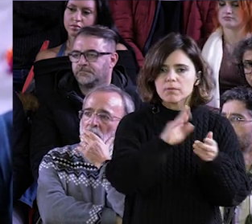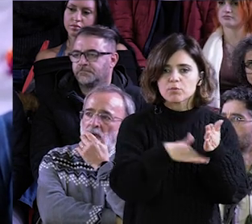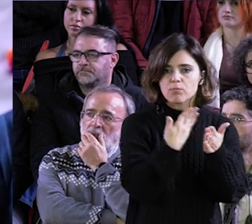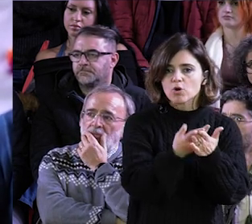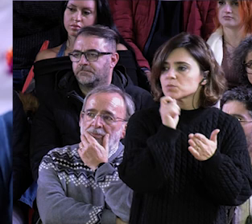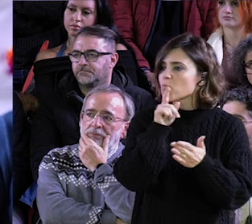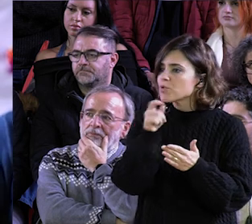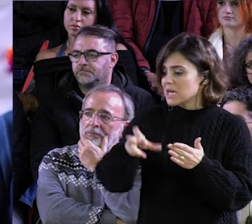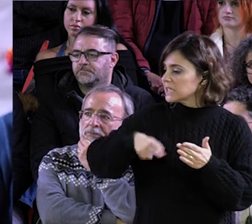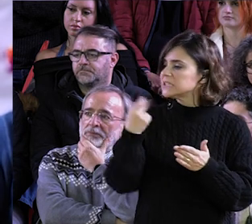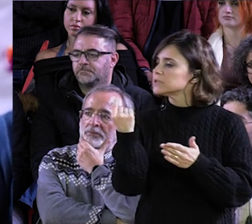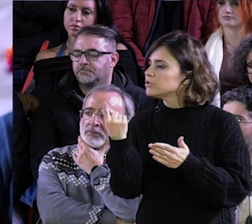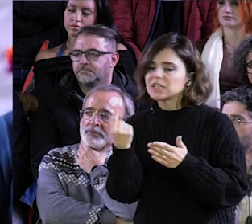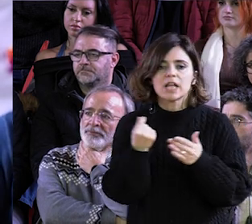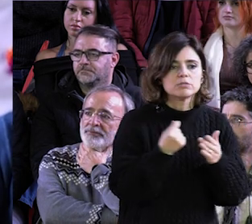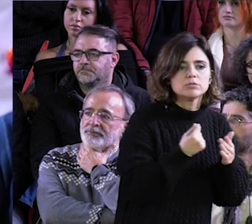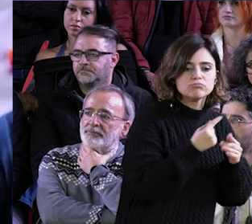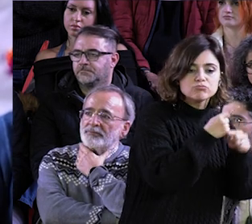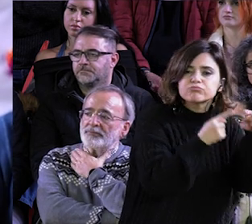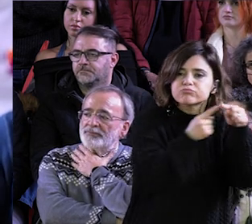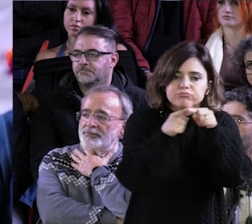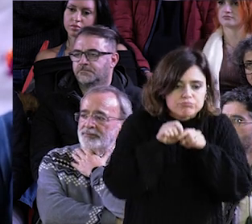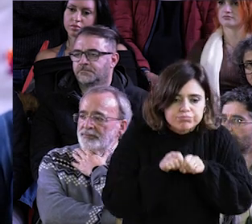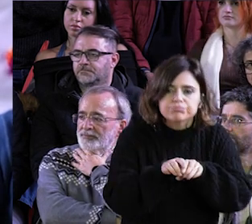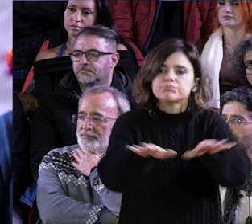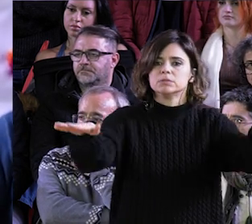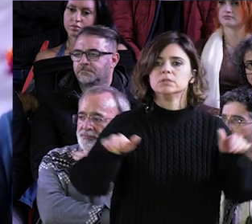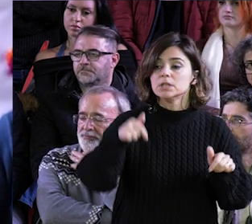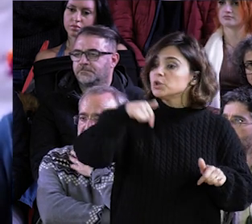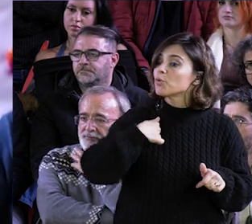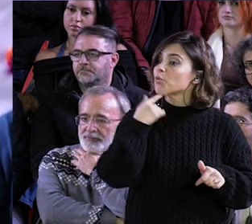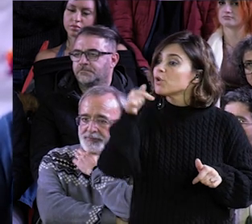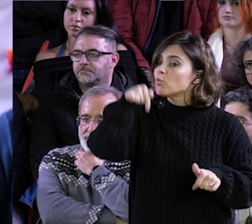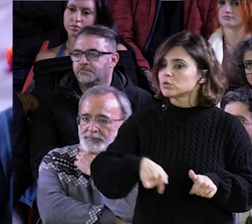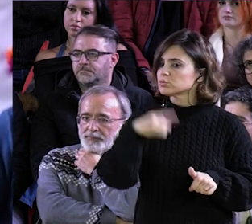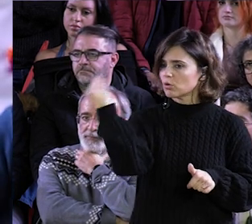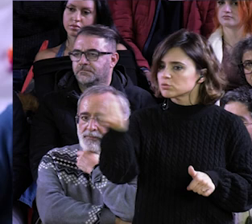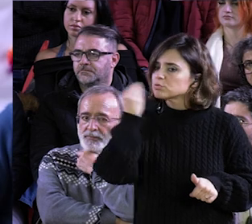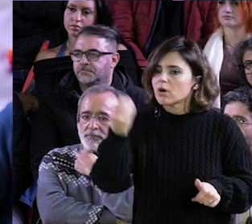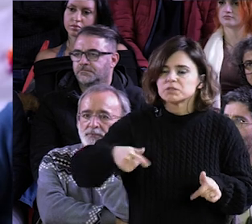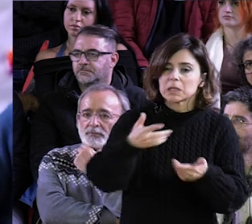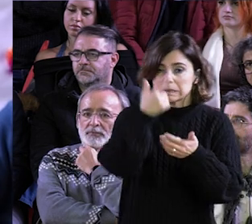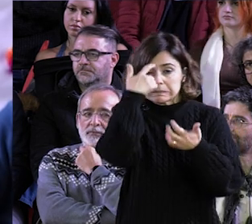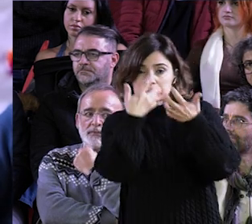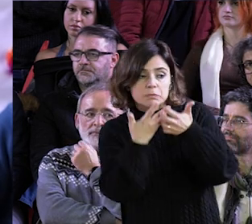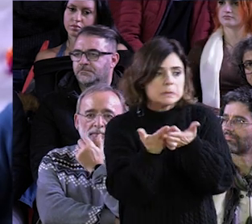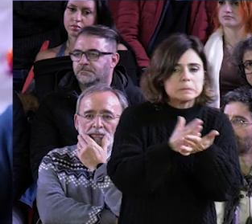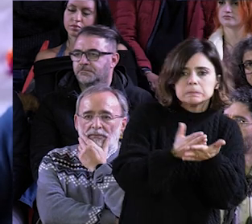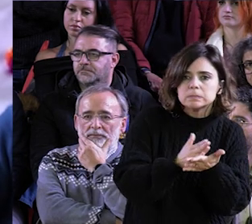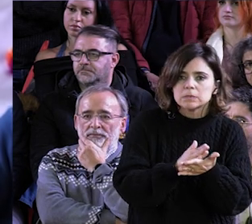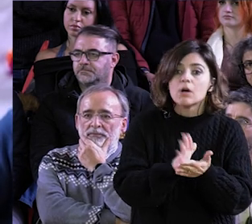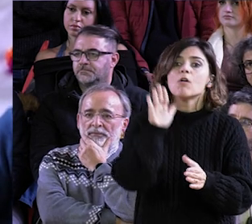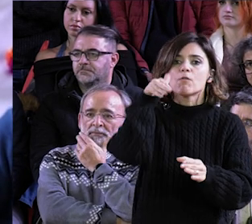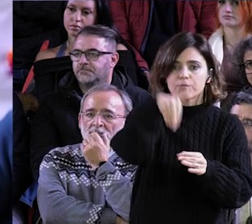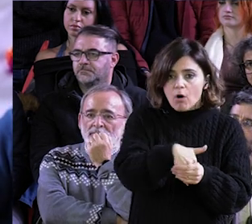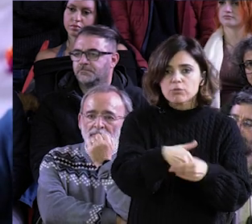a riqueza deste país. E por isso digo hoje aos mais jovens, às mais jovens, aos indecisos, O voto no